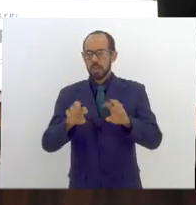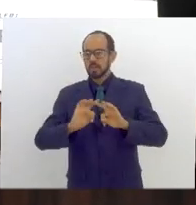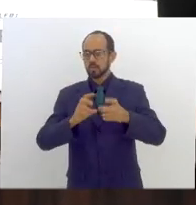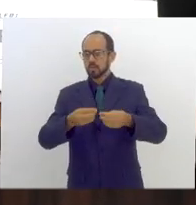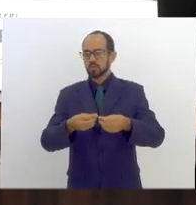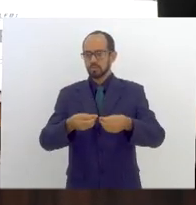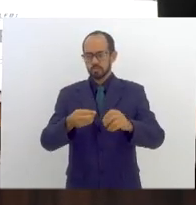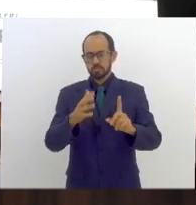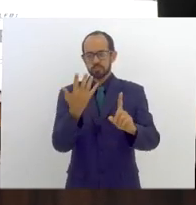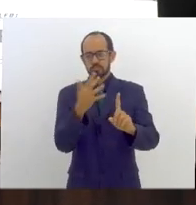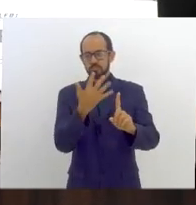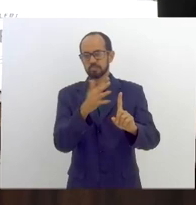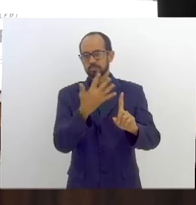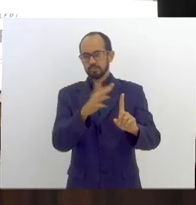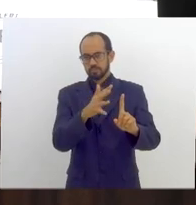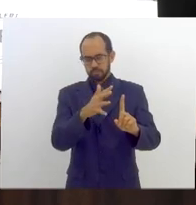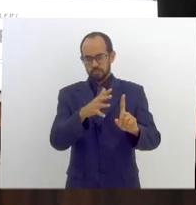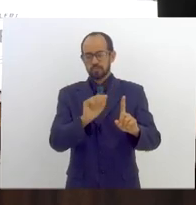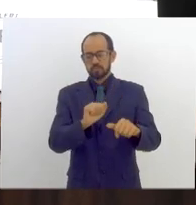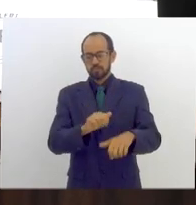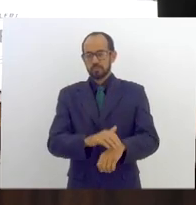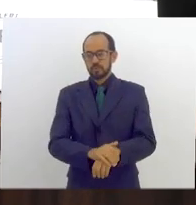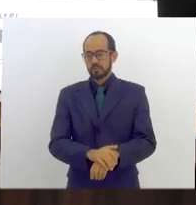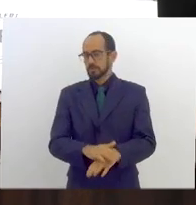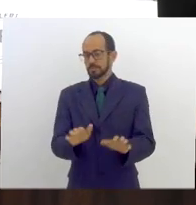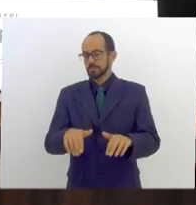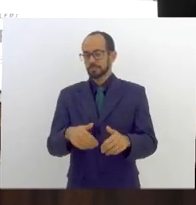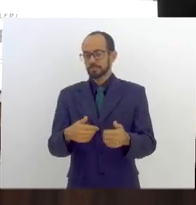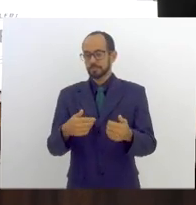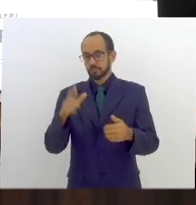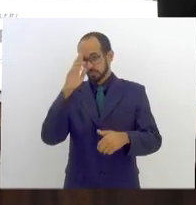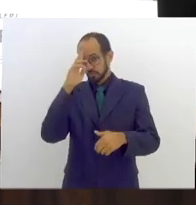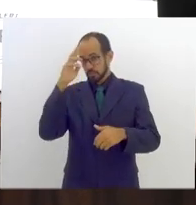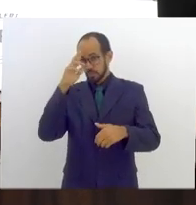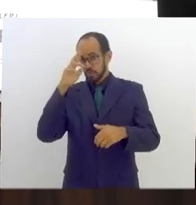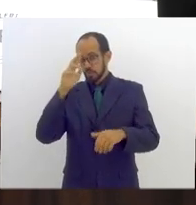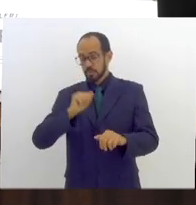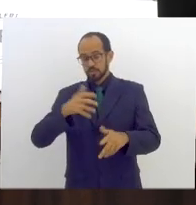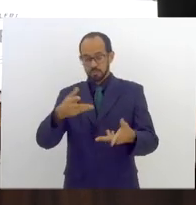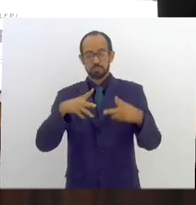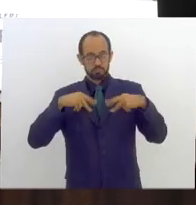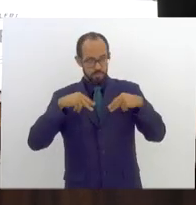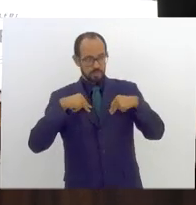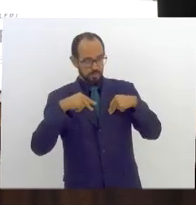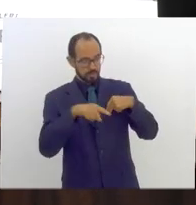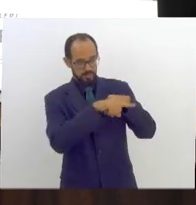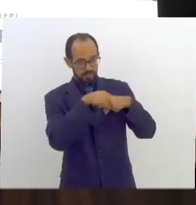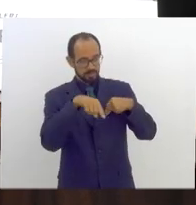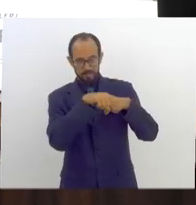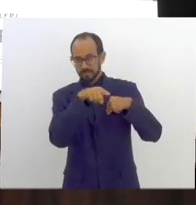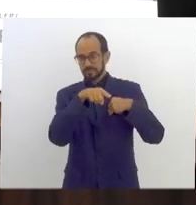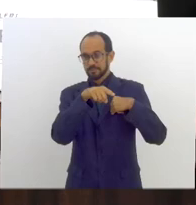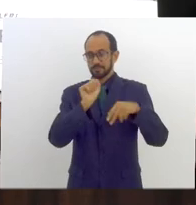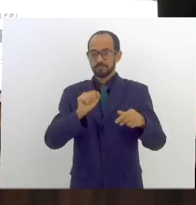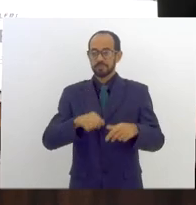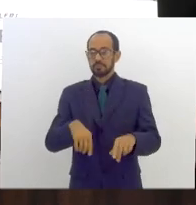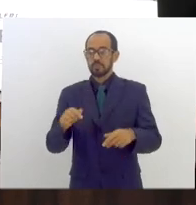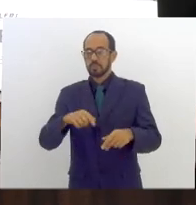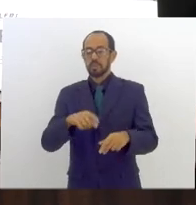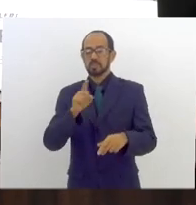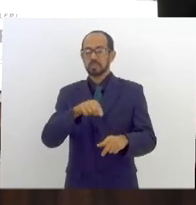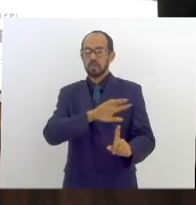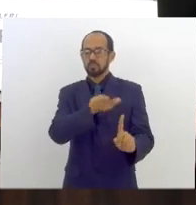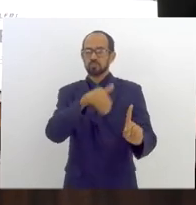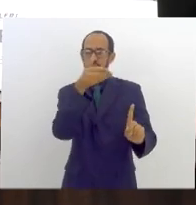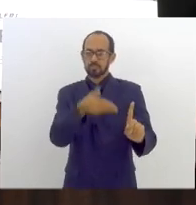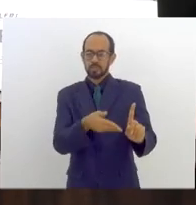de aplausos e congratulações. Os senhores são merecedores desta homenagem. Este é um tributo que